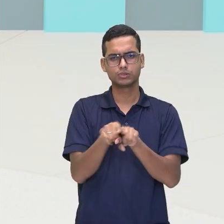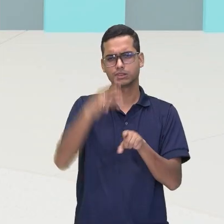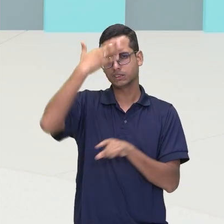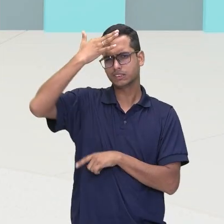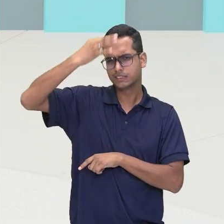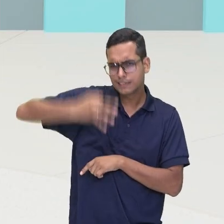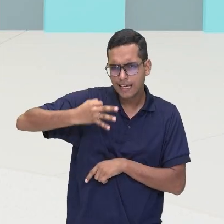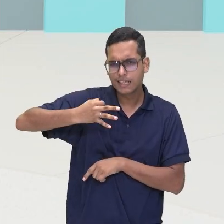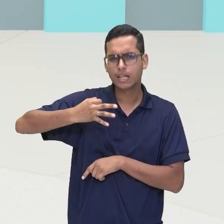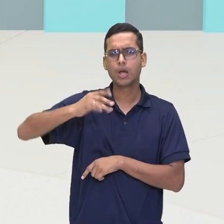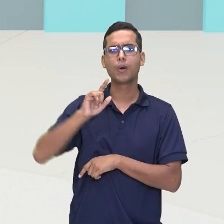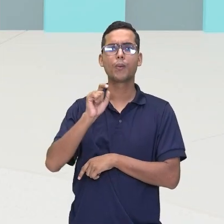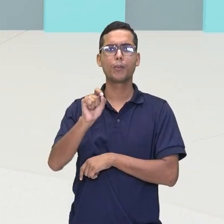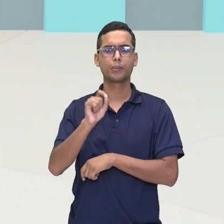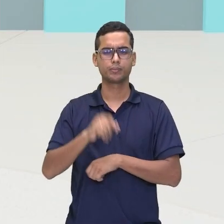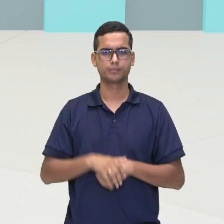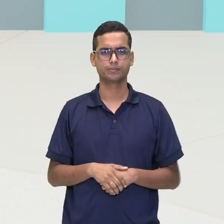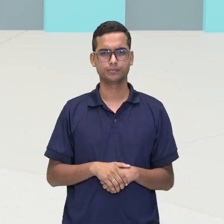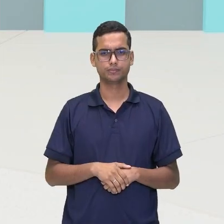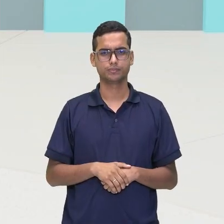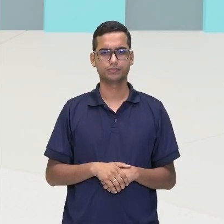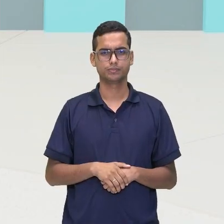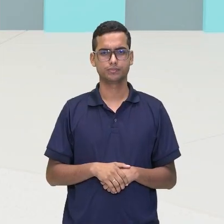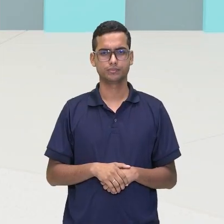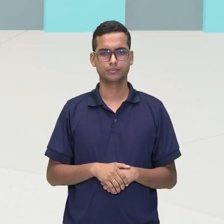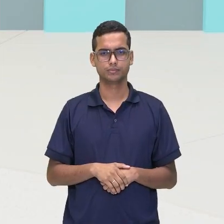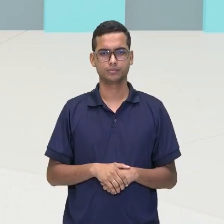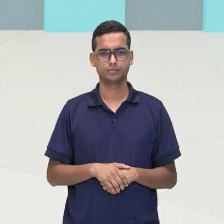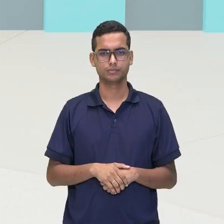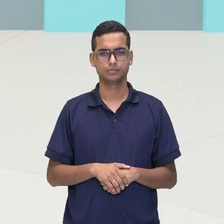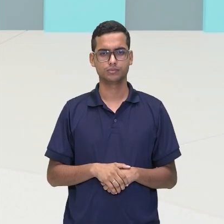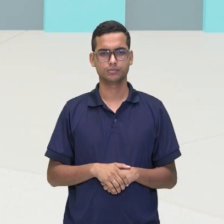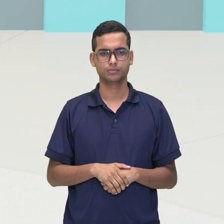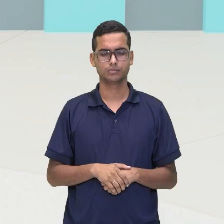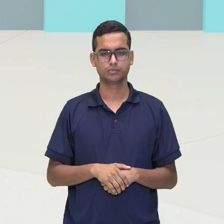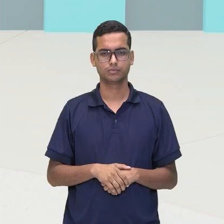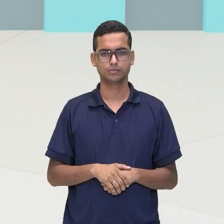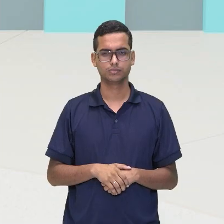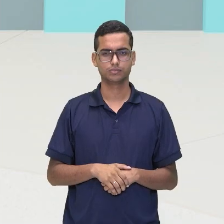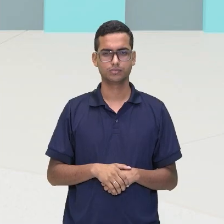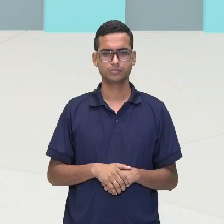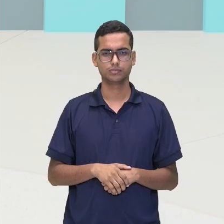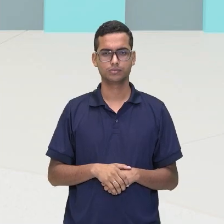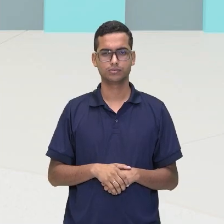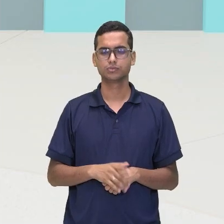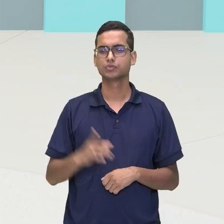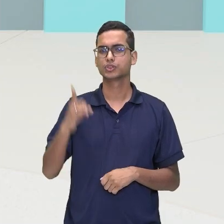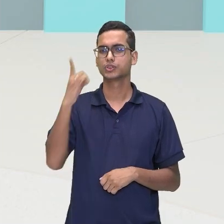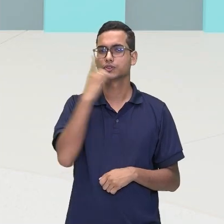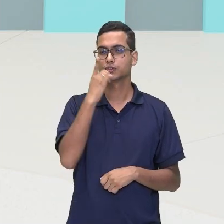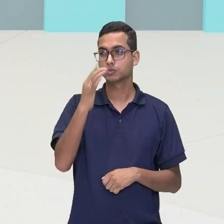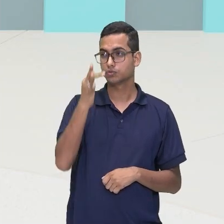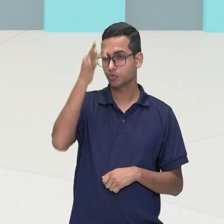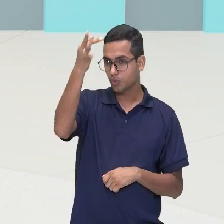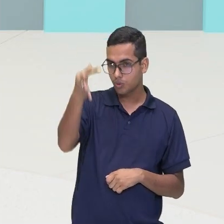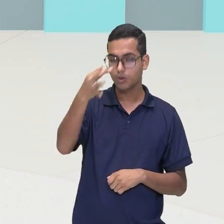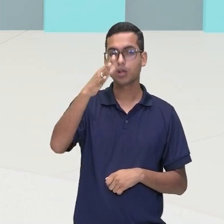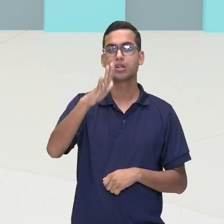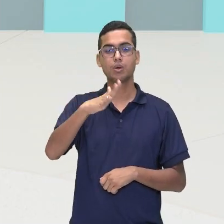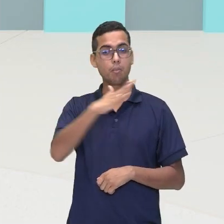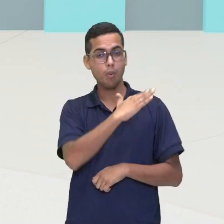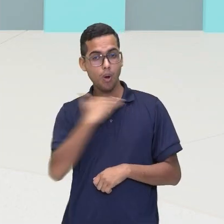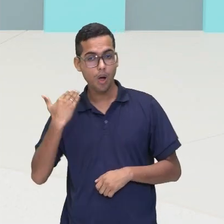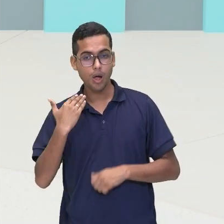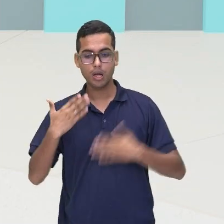que temos é que um dia iremos findar. Essa carne irá definhar. Mas